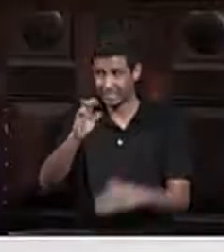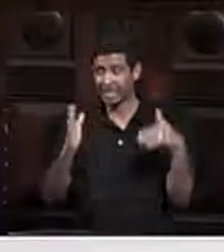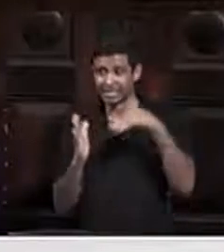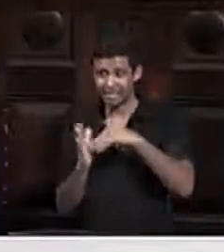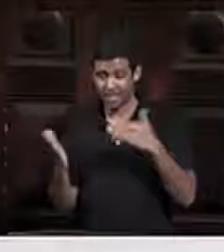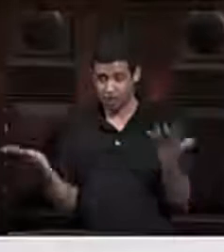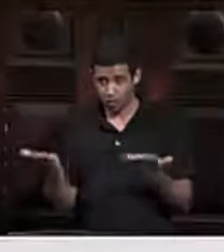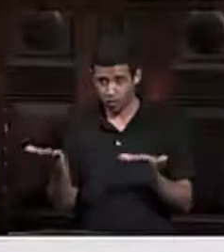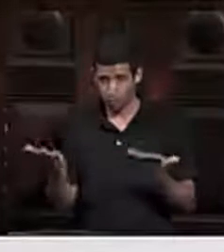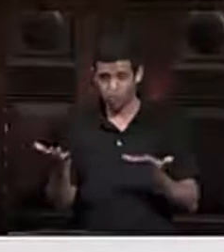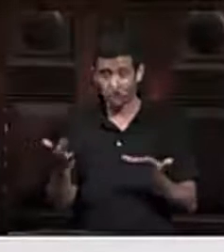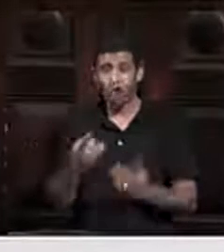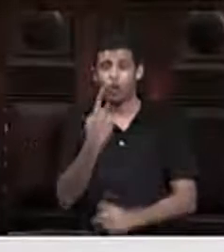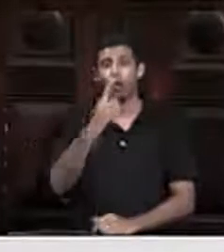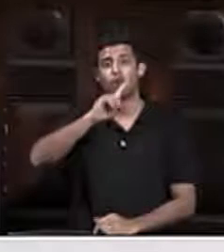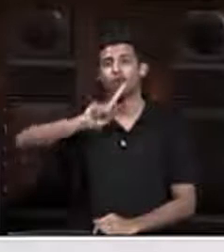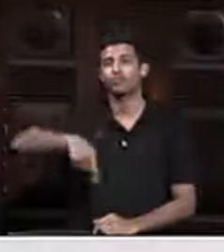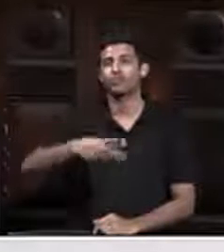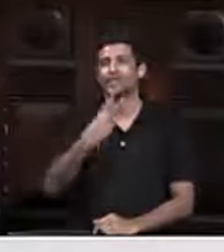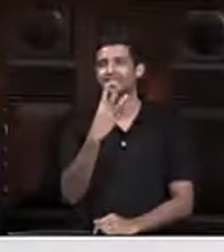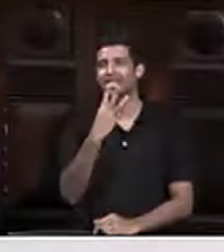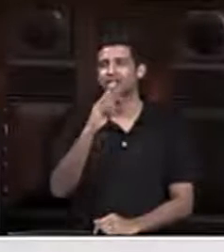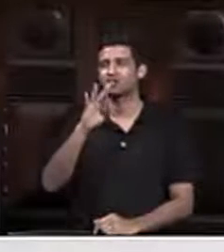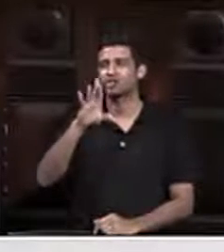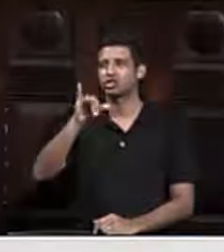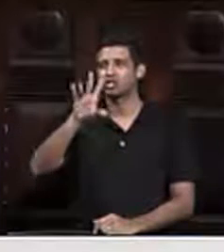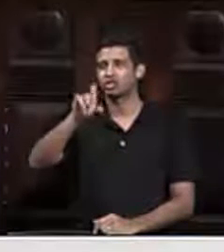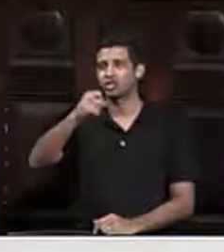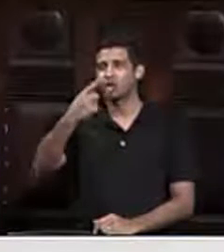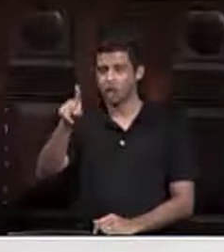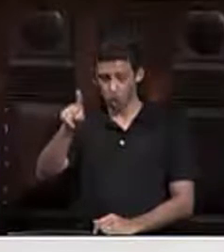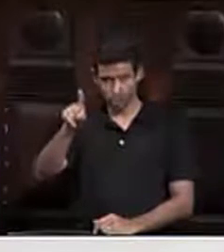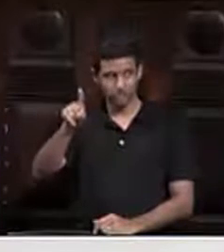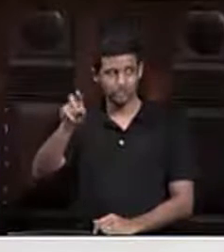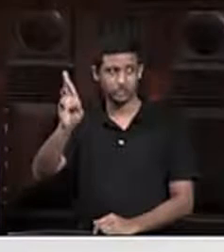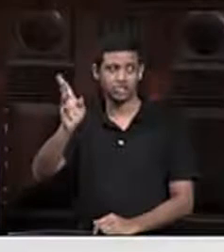atuais 1,3 trilhões de reais.